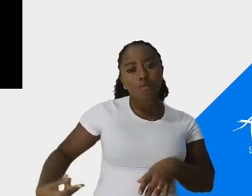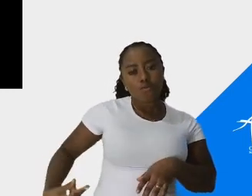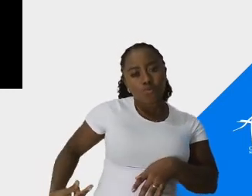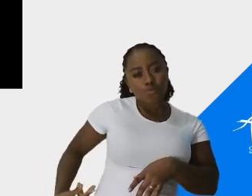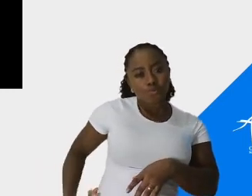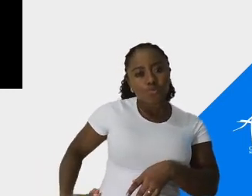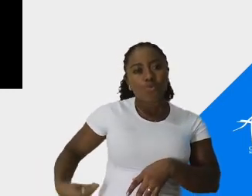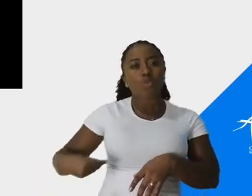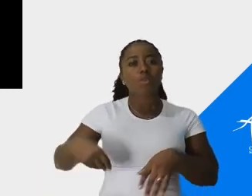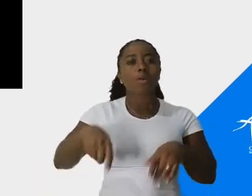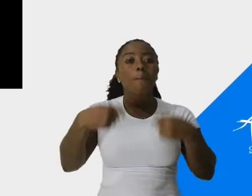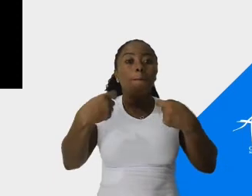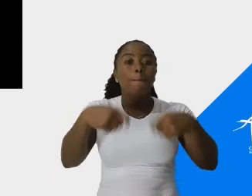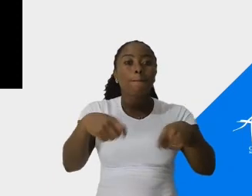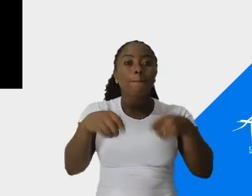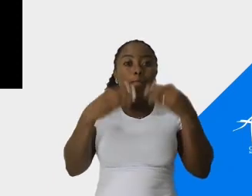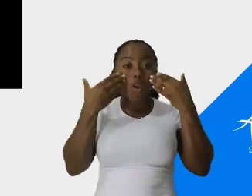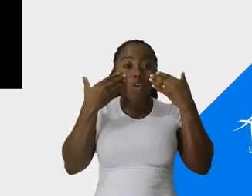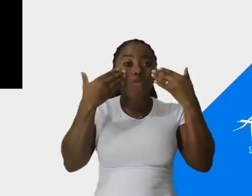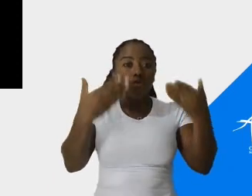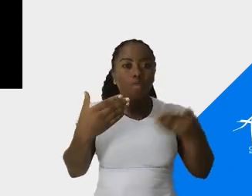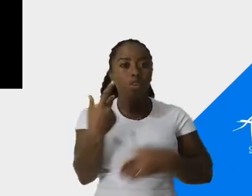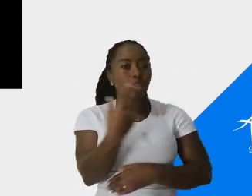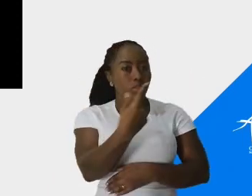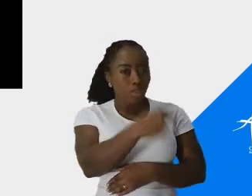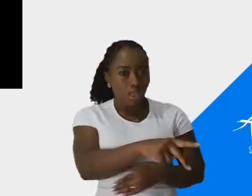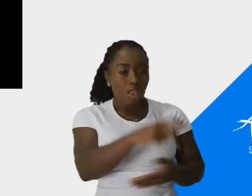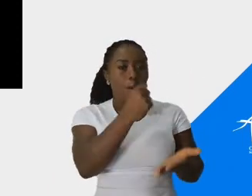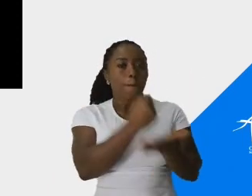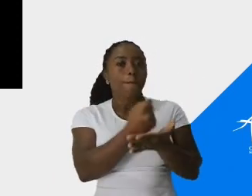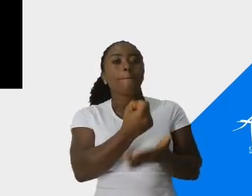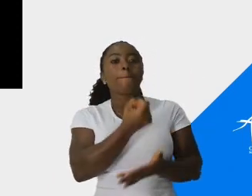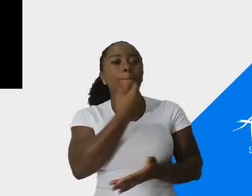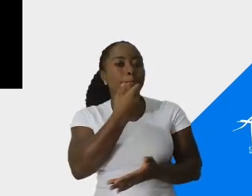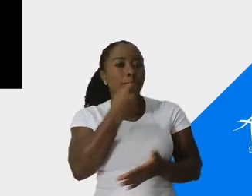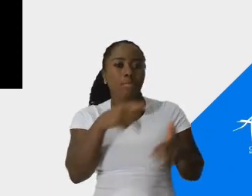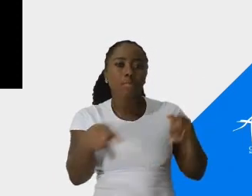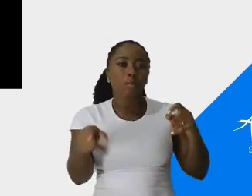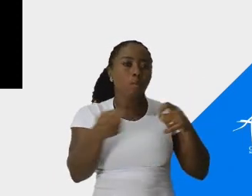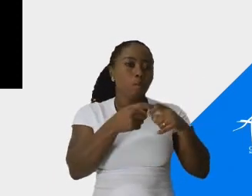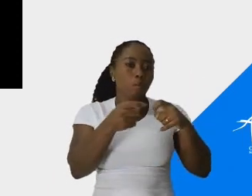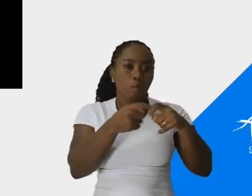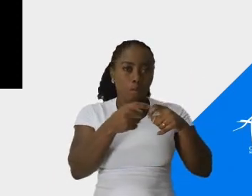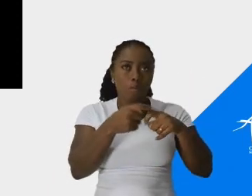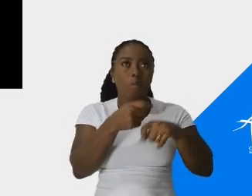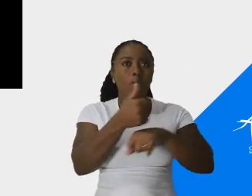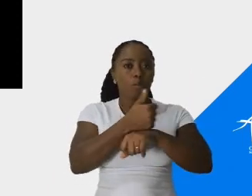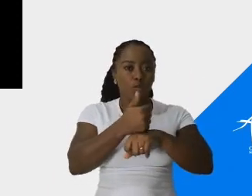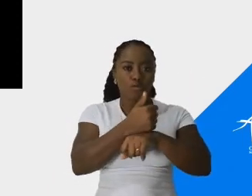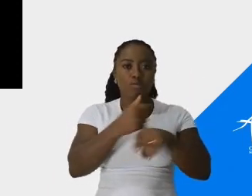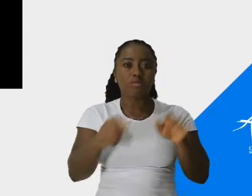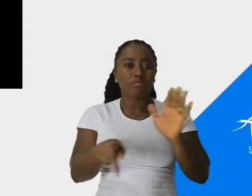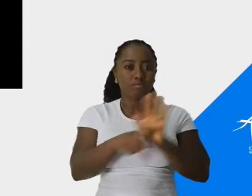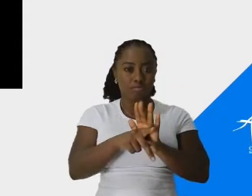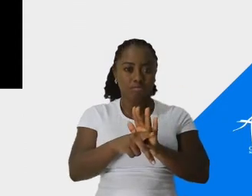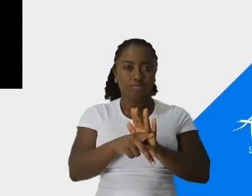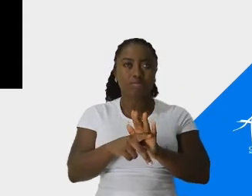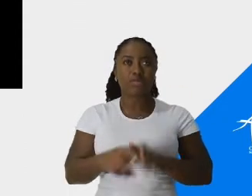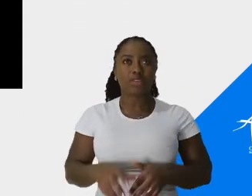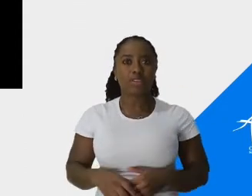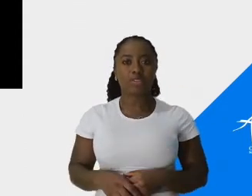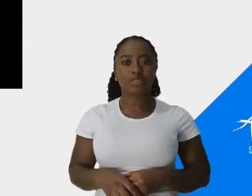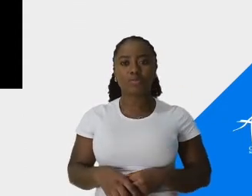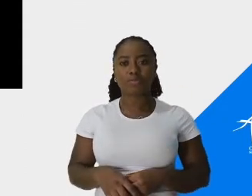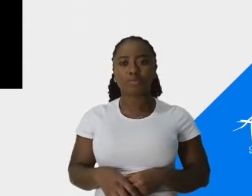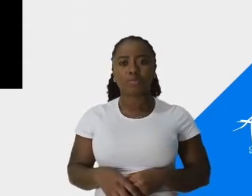por médico, né? Um ato médico. Aqui são 2 momentos do VADA que ainda fiquei com foto,